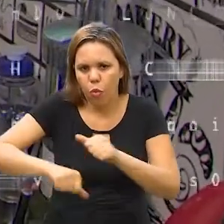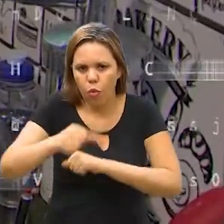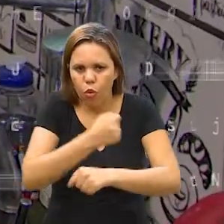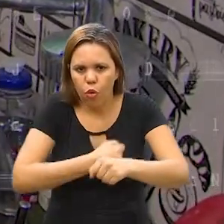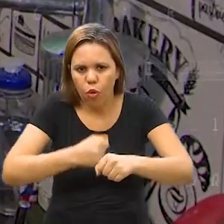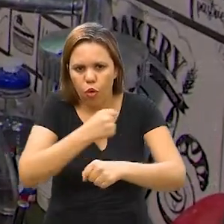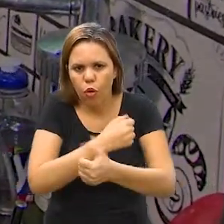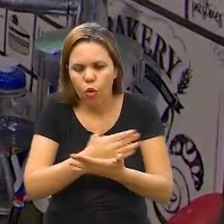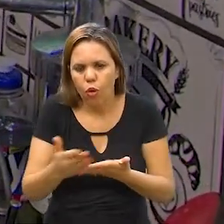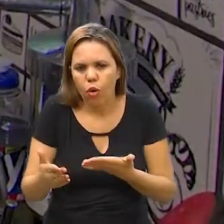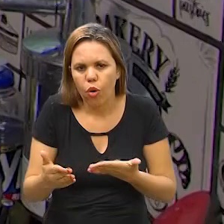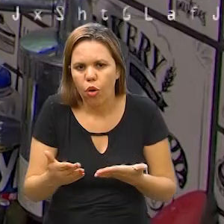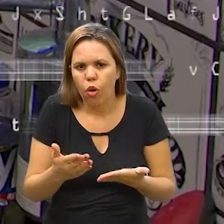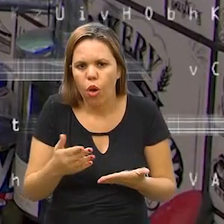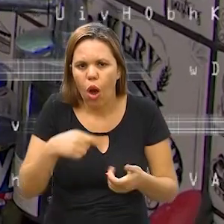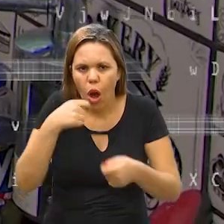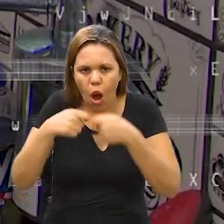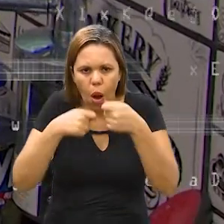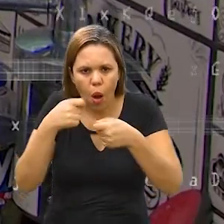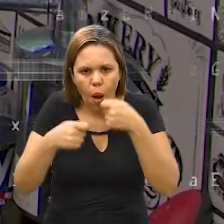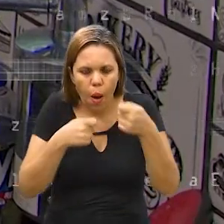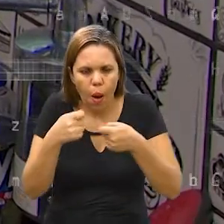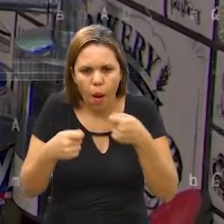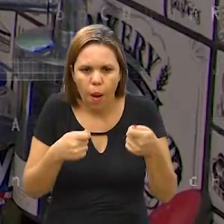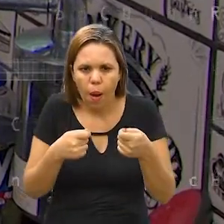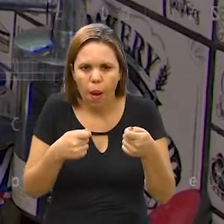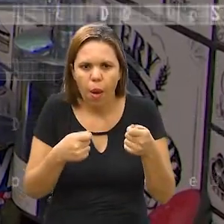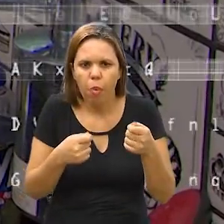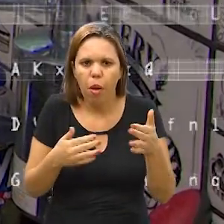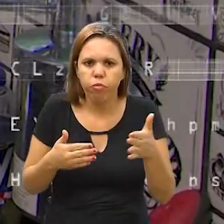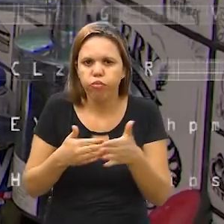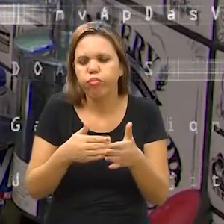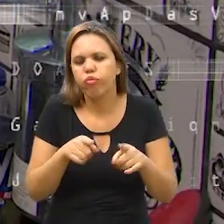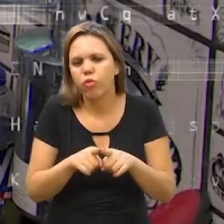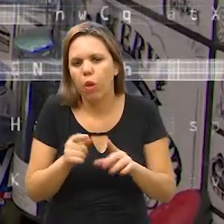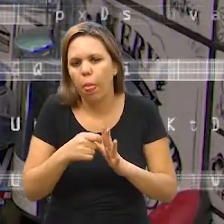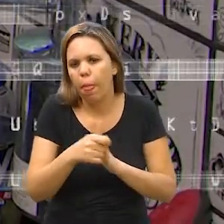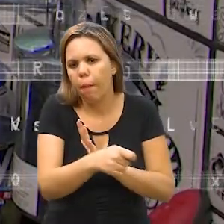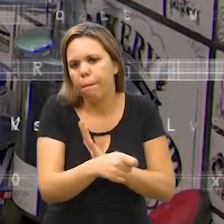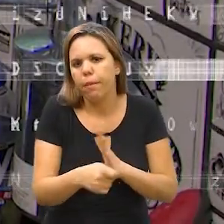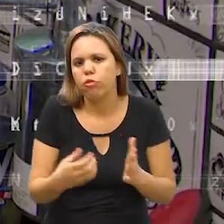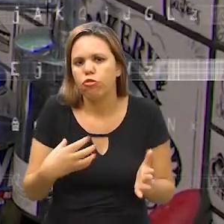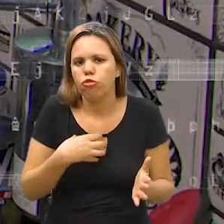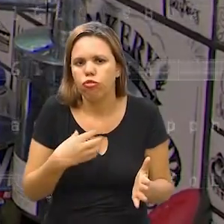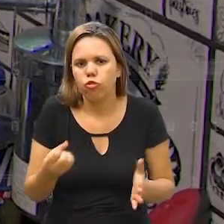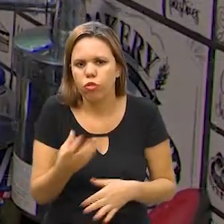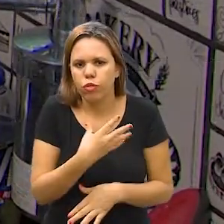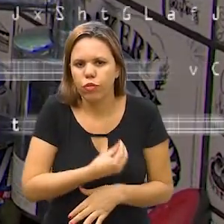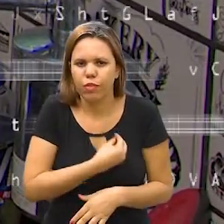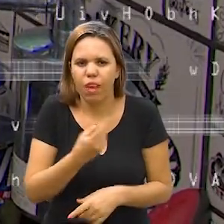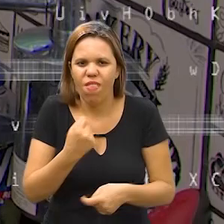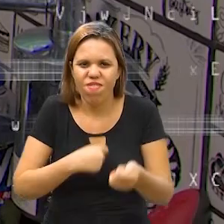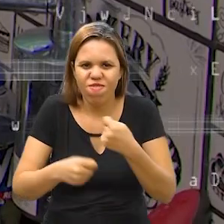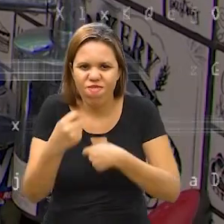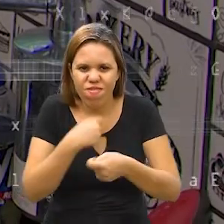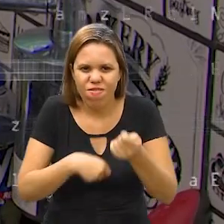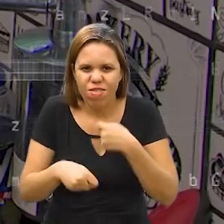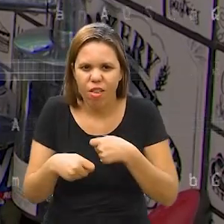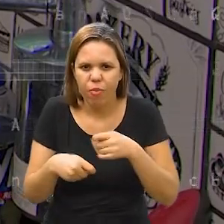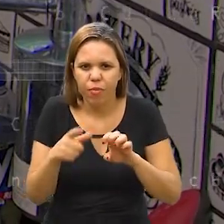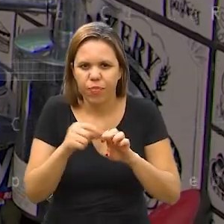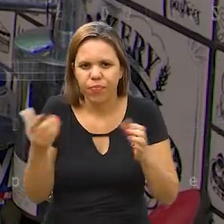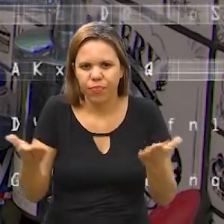quando iniciou uma dieta. E depois de meses, esse novo modo de vida virou também um negócio. E o